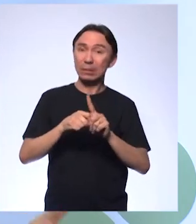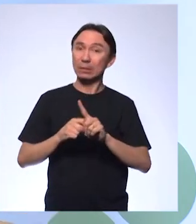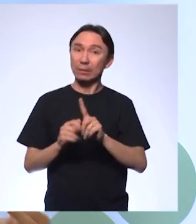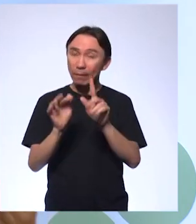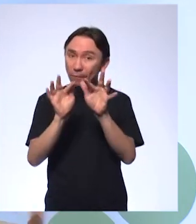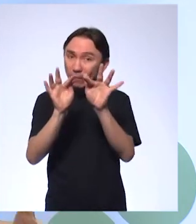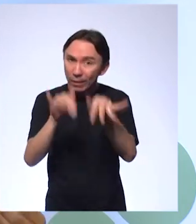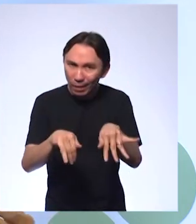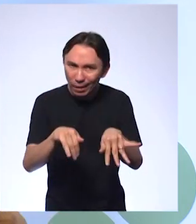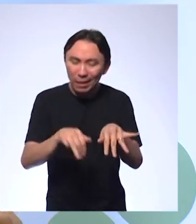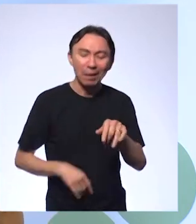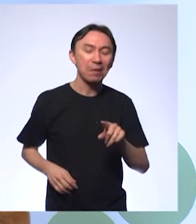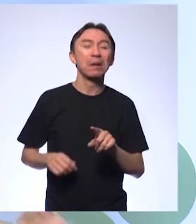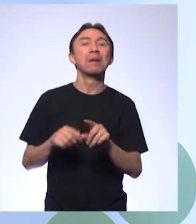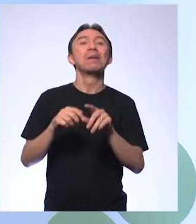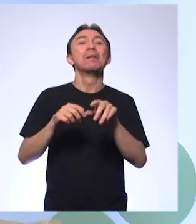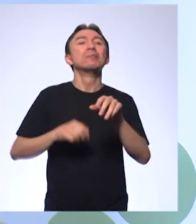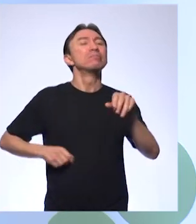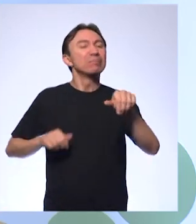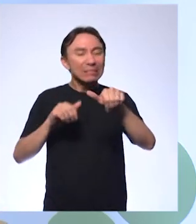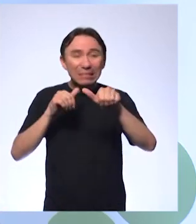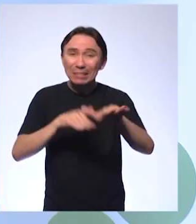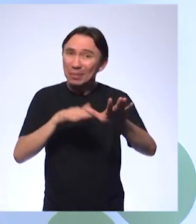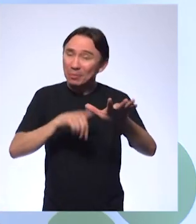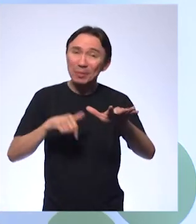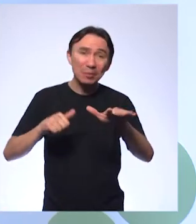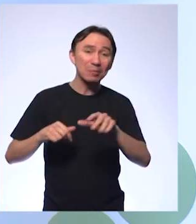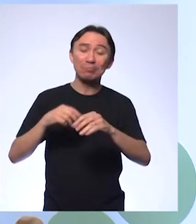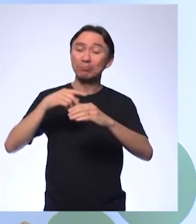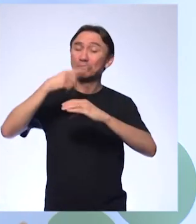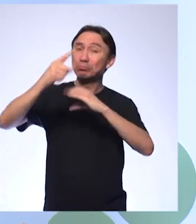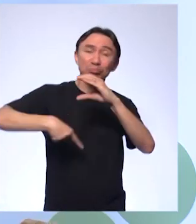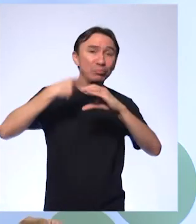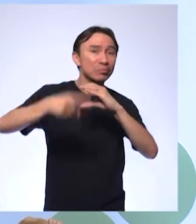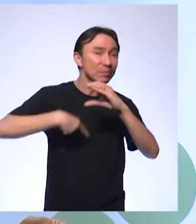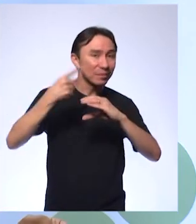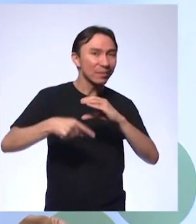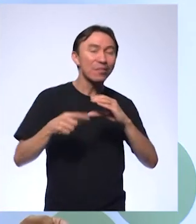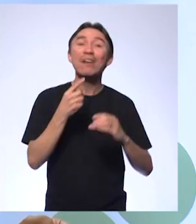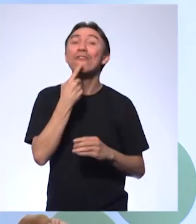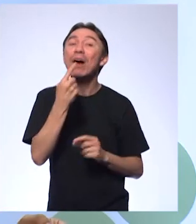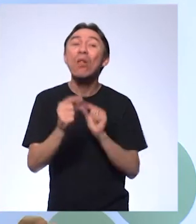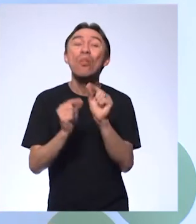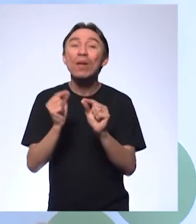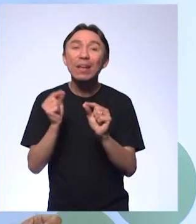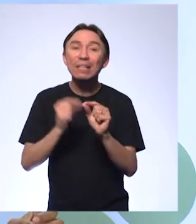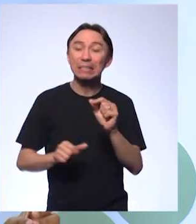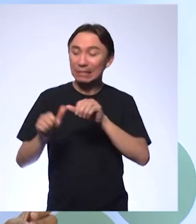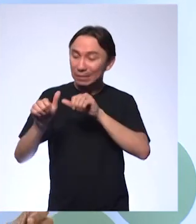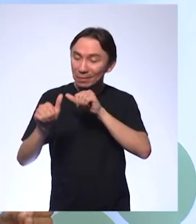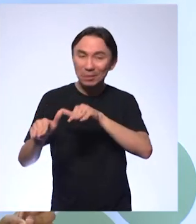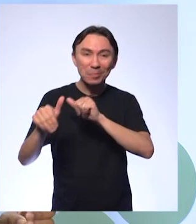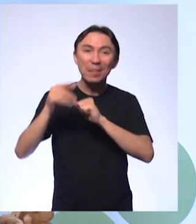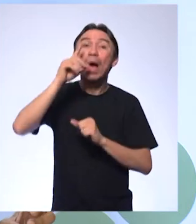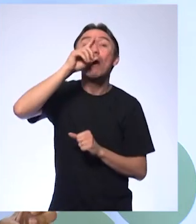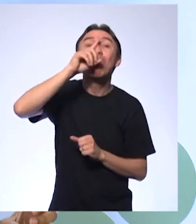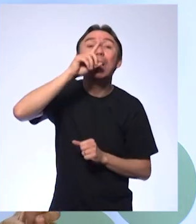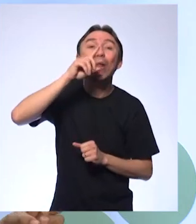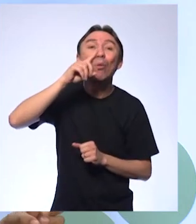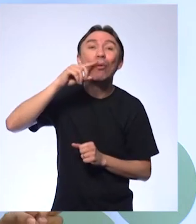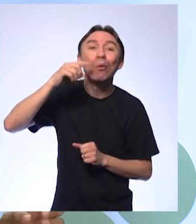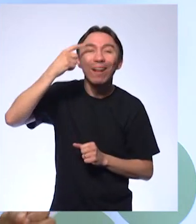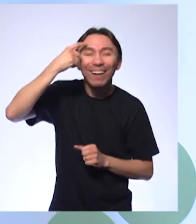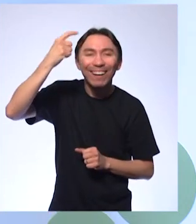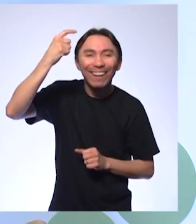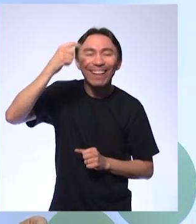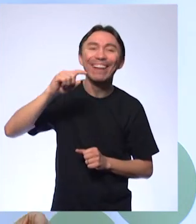todo ano, não só no Brasil, mas em vários países no mundo, a gente fala sobre o Setembro Amarelo. Né? Então, a escuta ativa é a